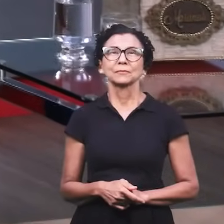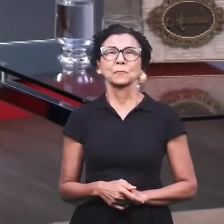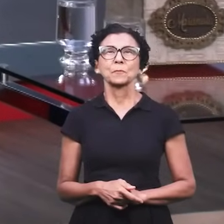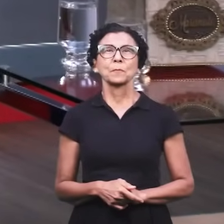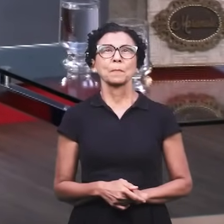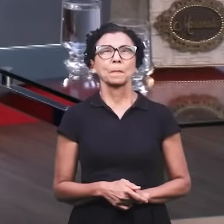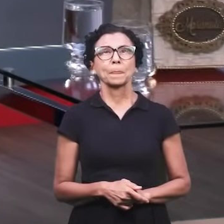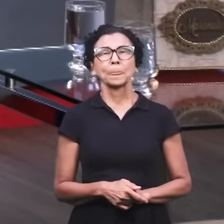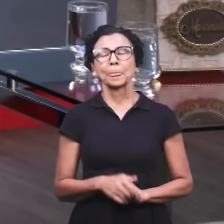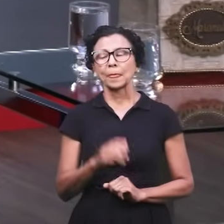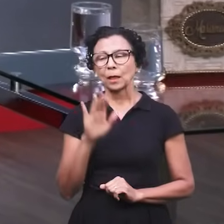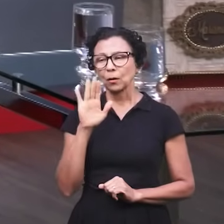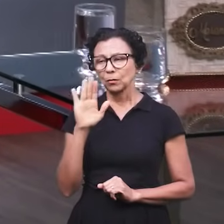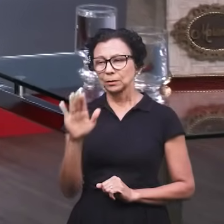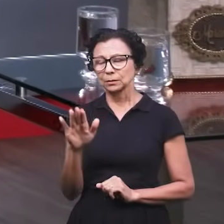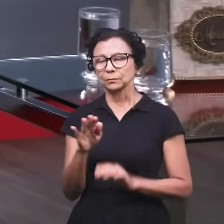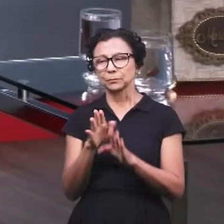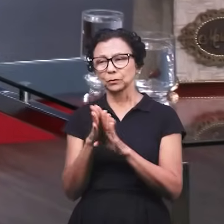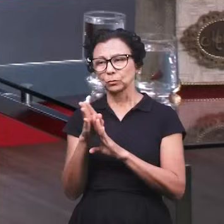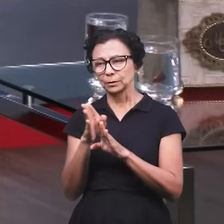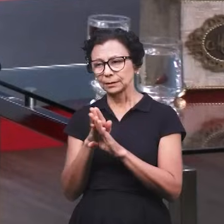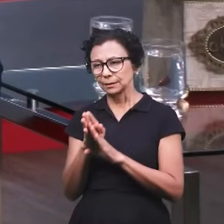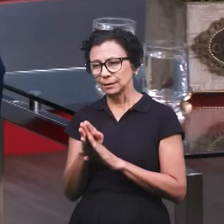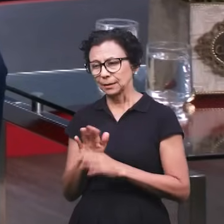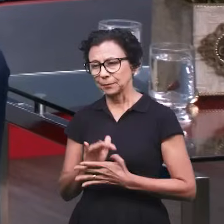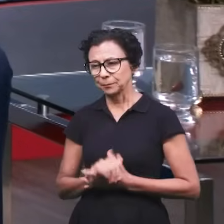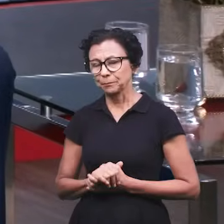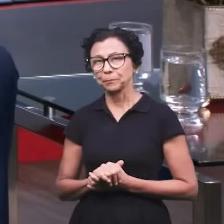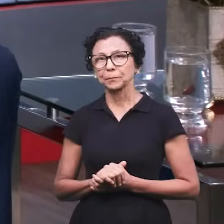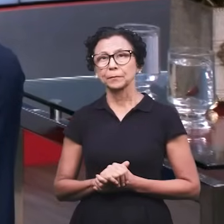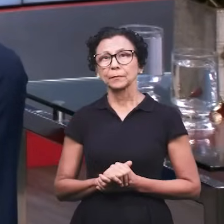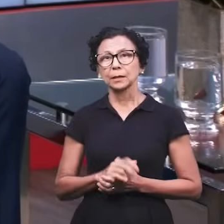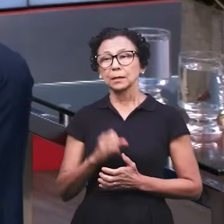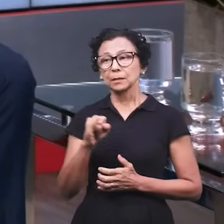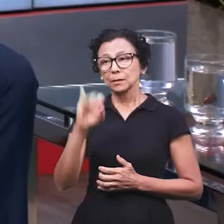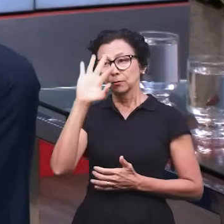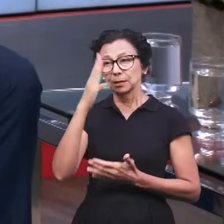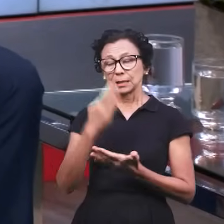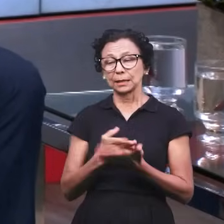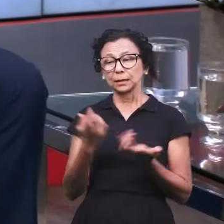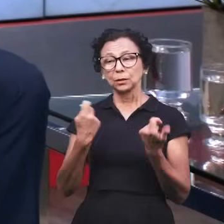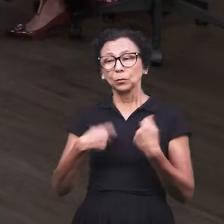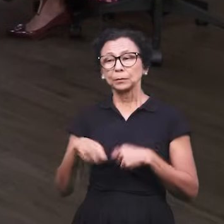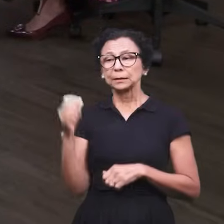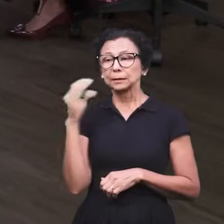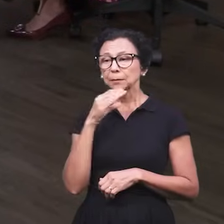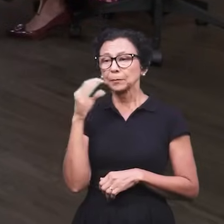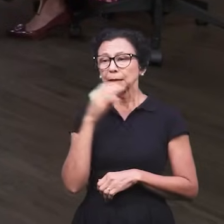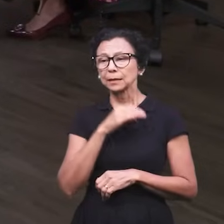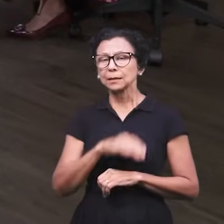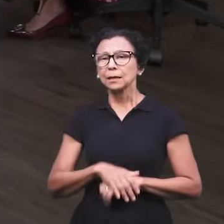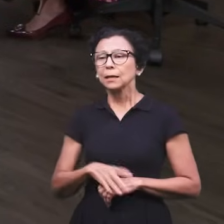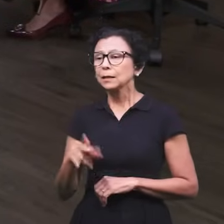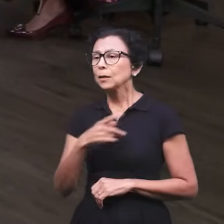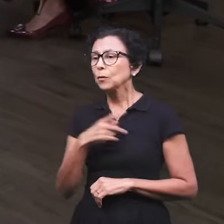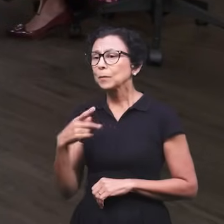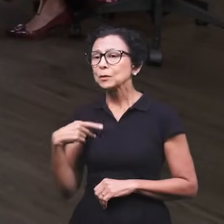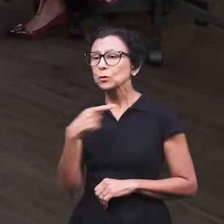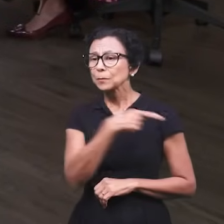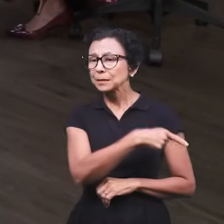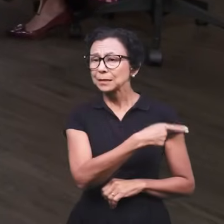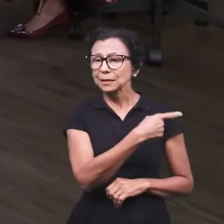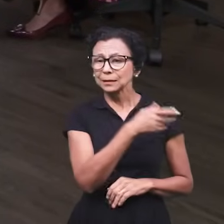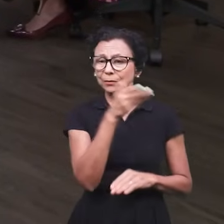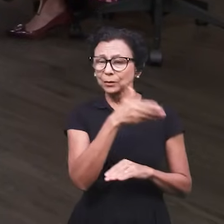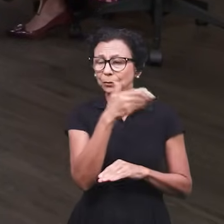viver a fé. Eu disse assim, minha filha, deixa eu falar com você uma coisa. A Bíblia diz, quem crê não se apressa. Não, eu estou trazendo ele na igreja. Assim, deixa ele